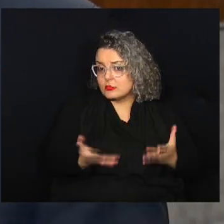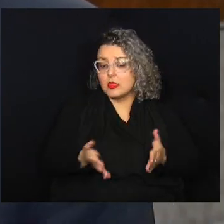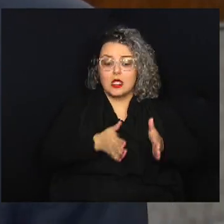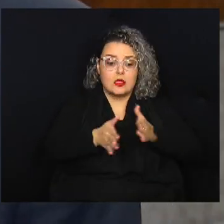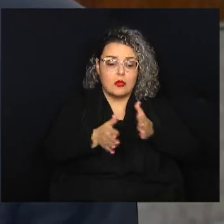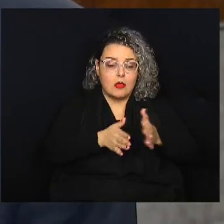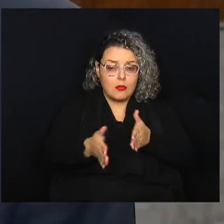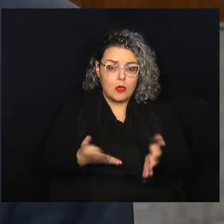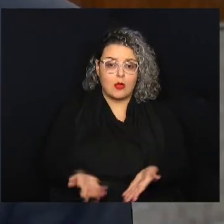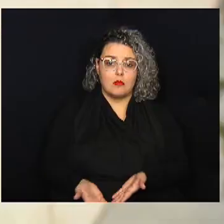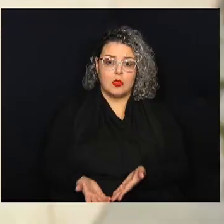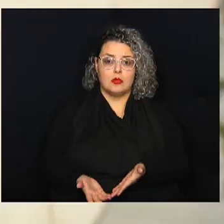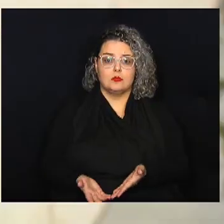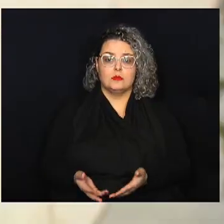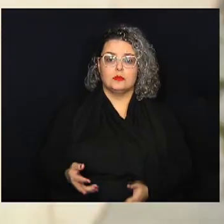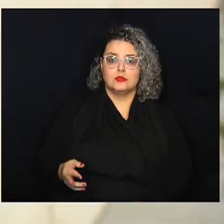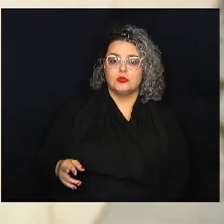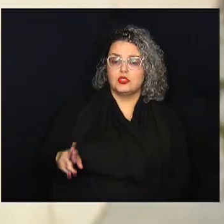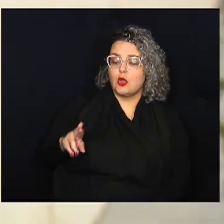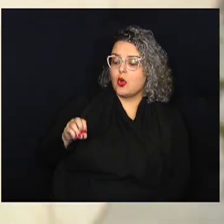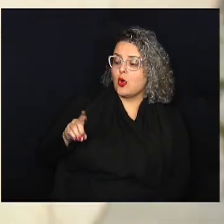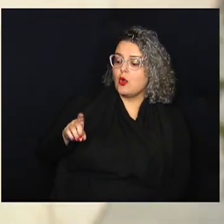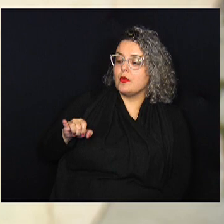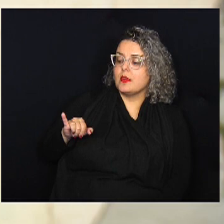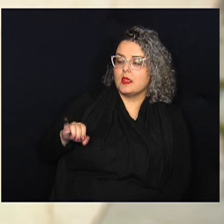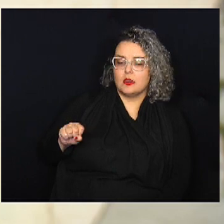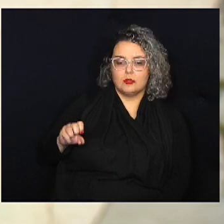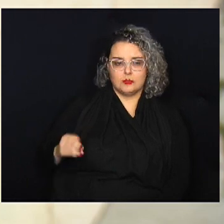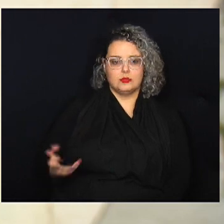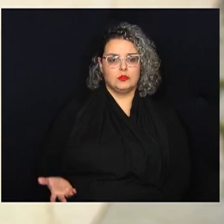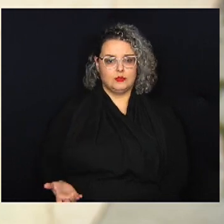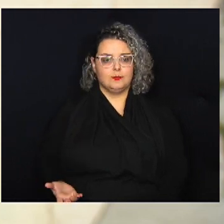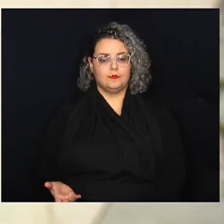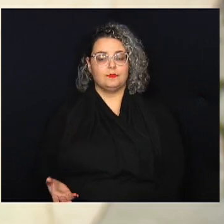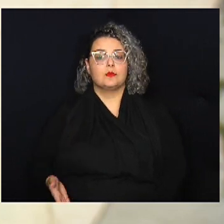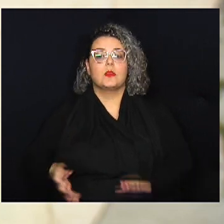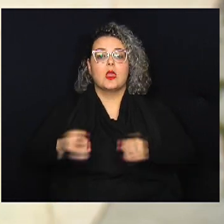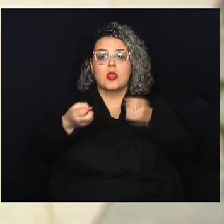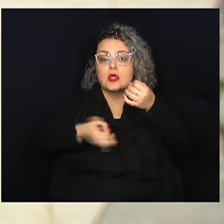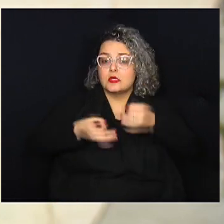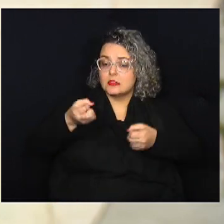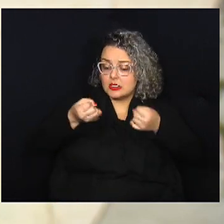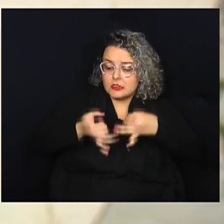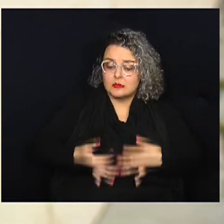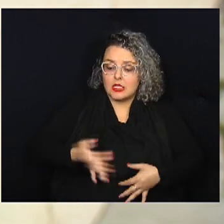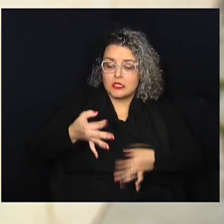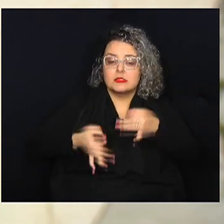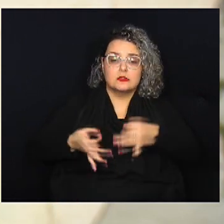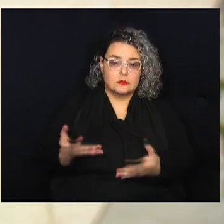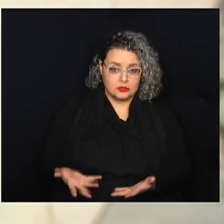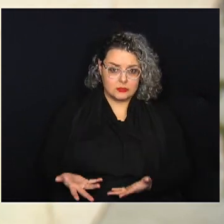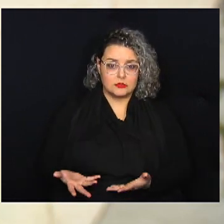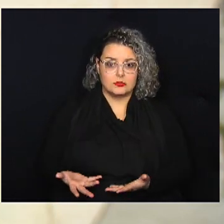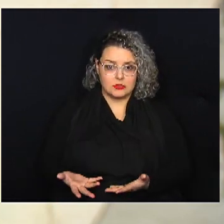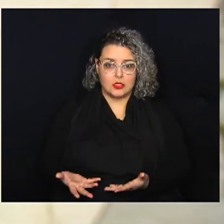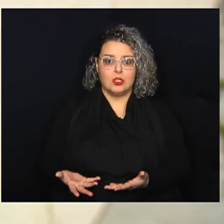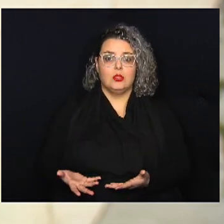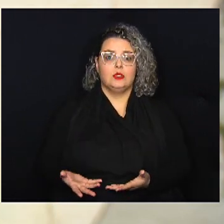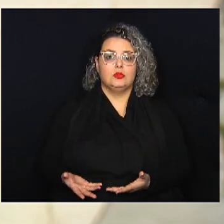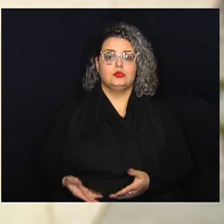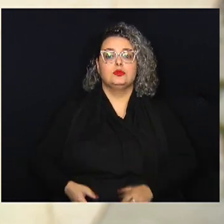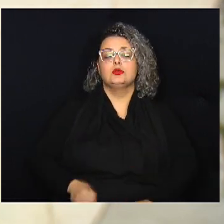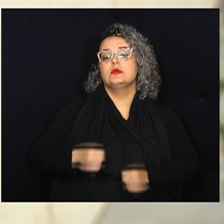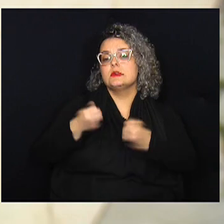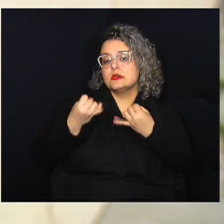período de rodeios. Na justificativa da proposta, o autor diz que o evento poderá ser realizado